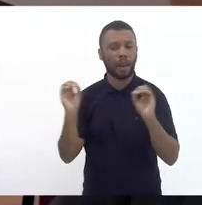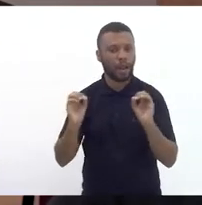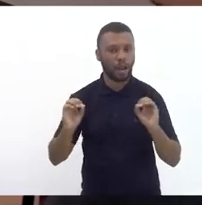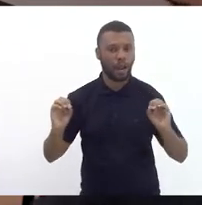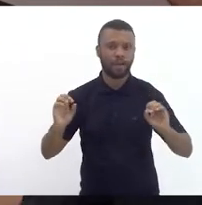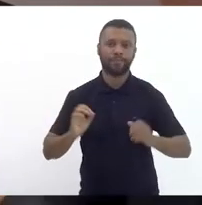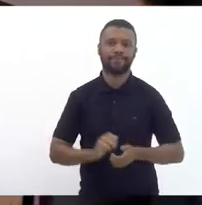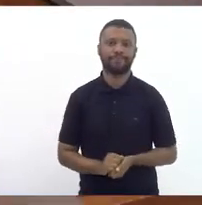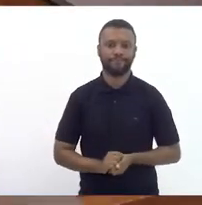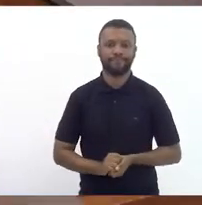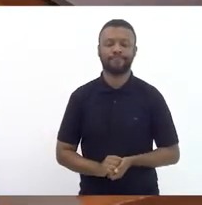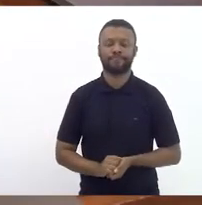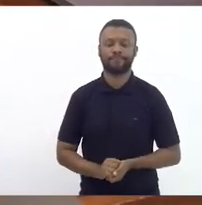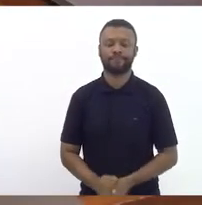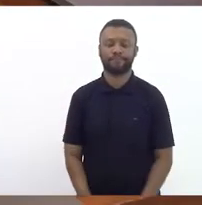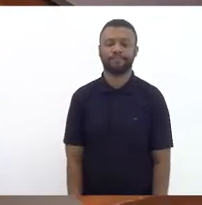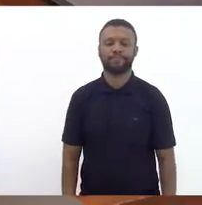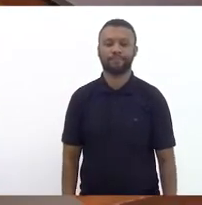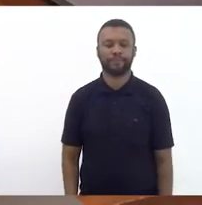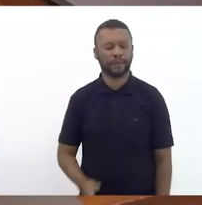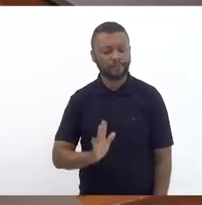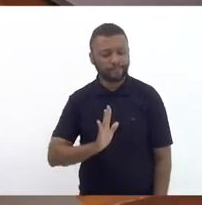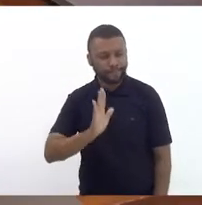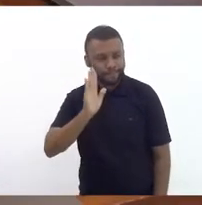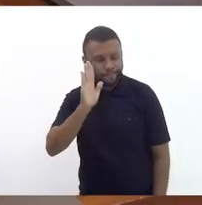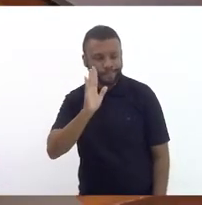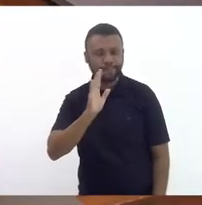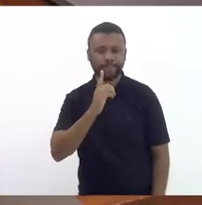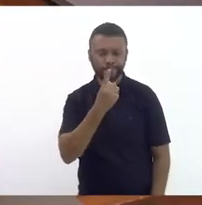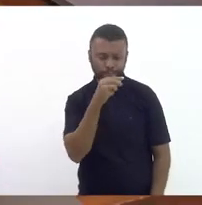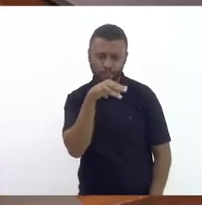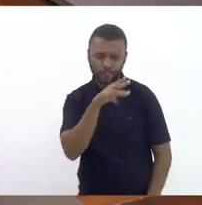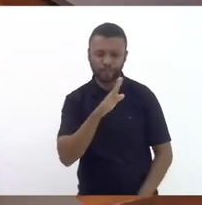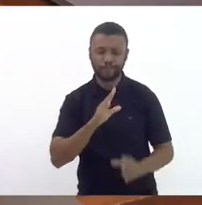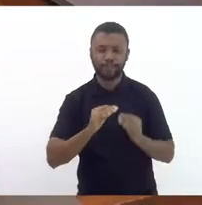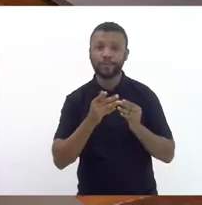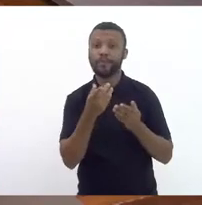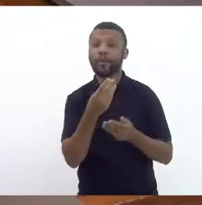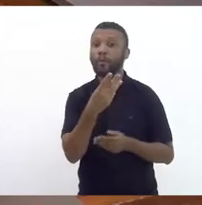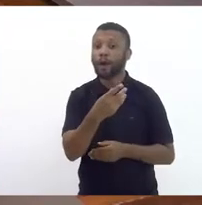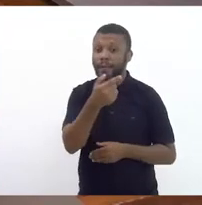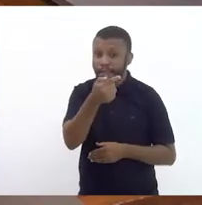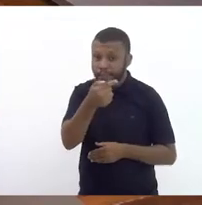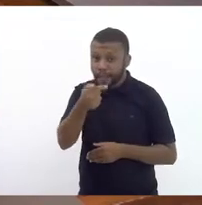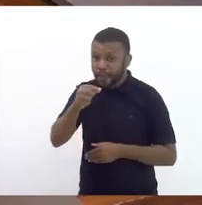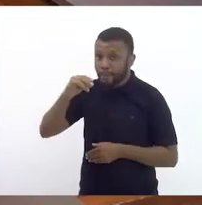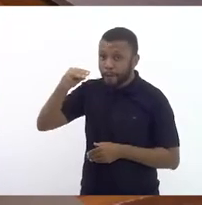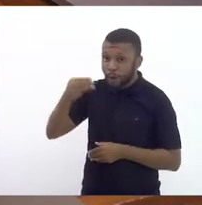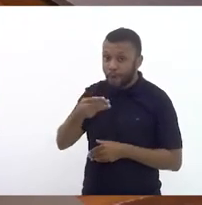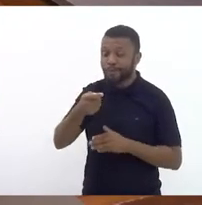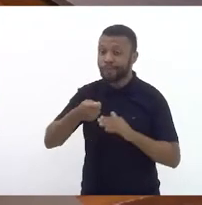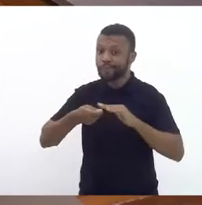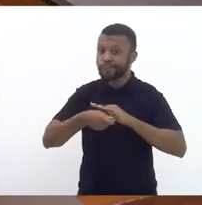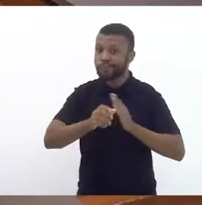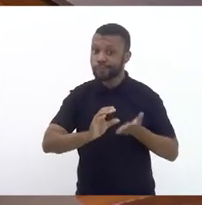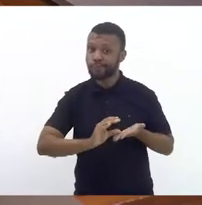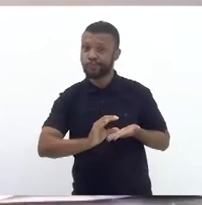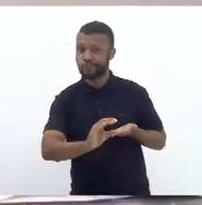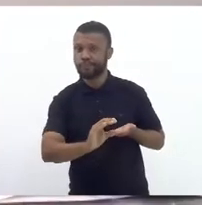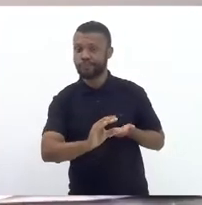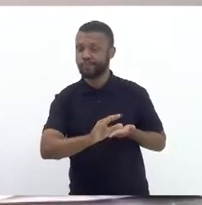Só um minutinho, o Antônio Carlos. Você se reportou que 477 milhões foram feitos parcialmente em